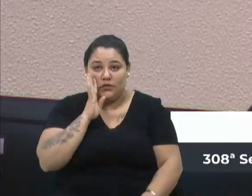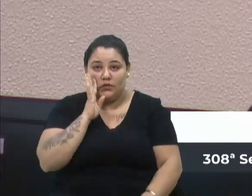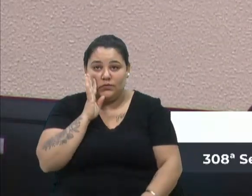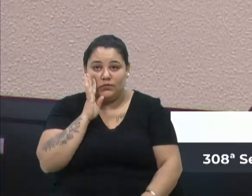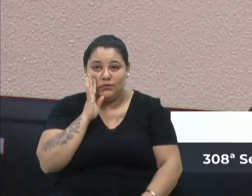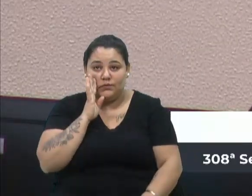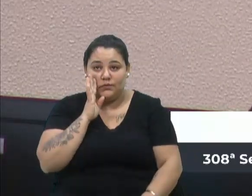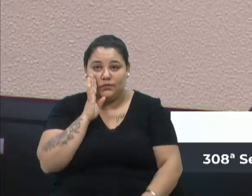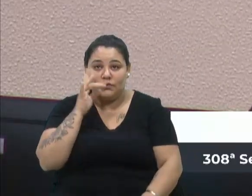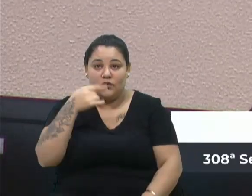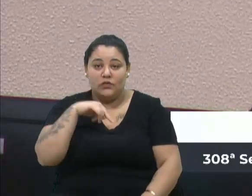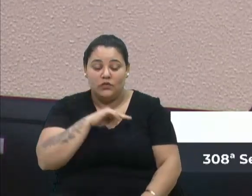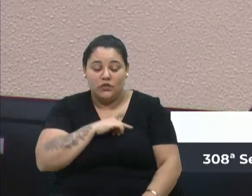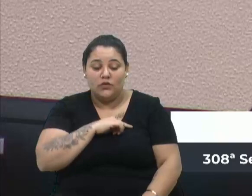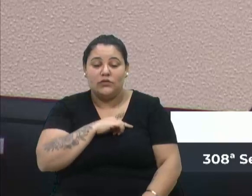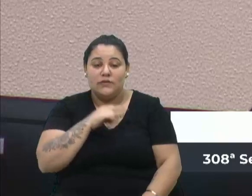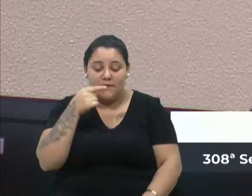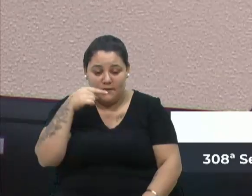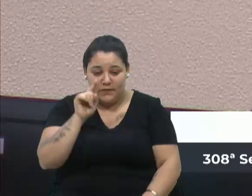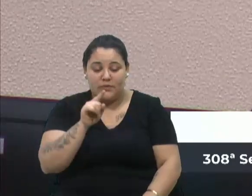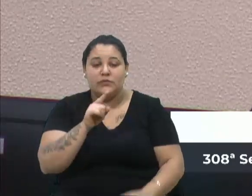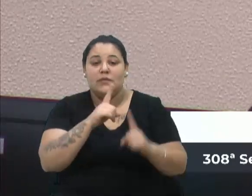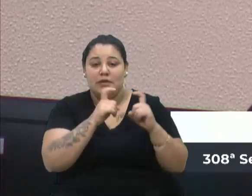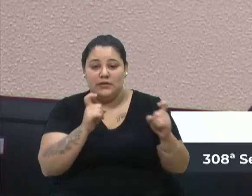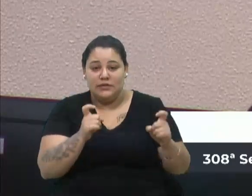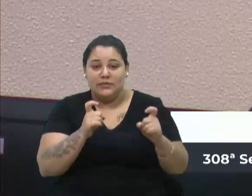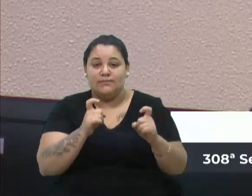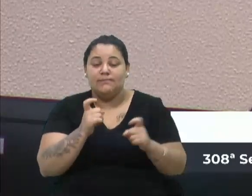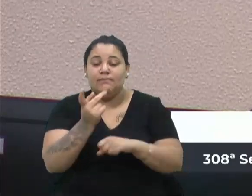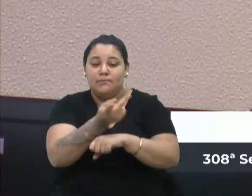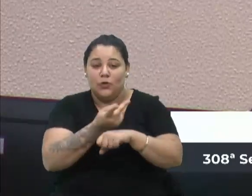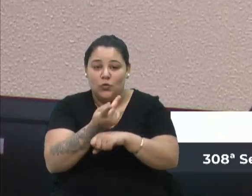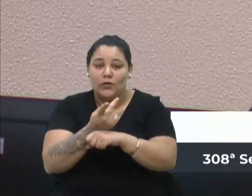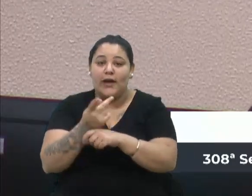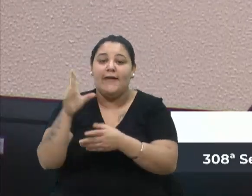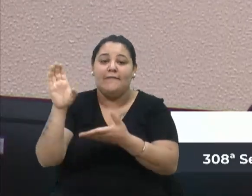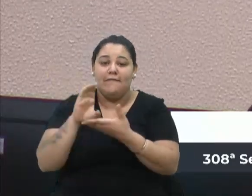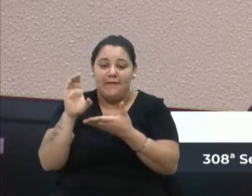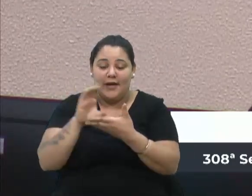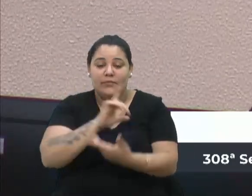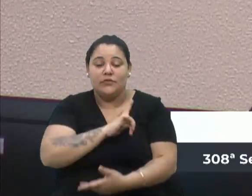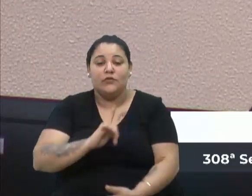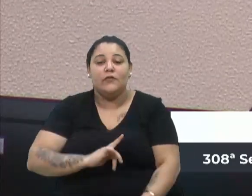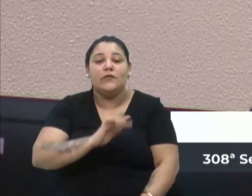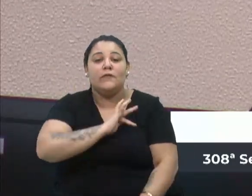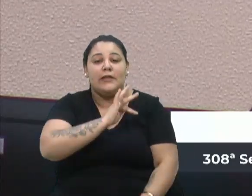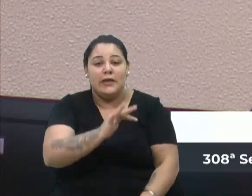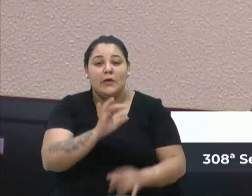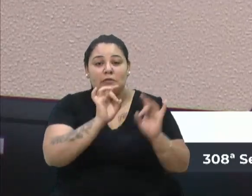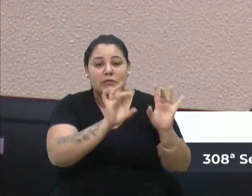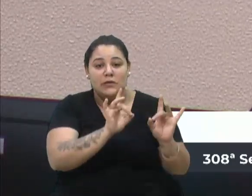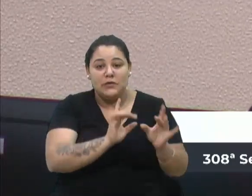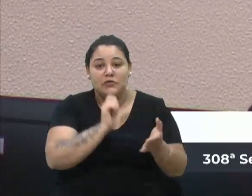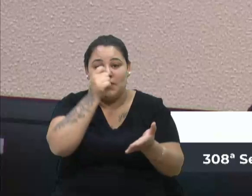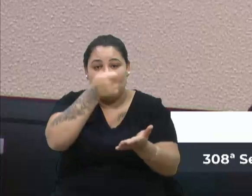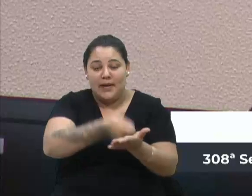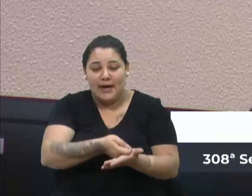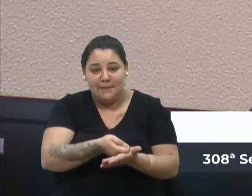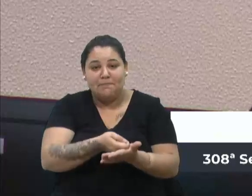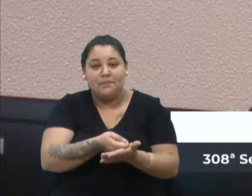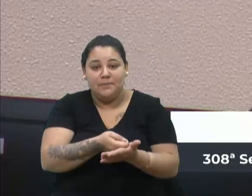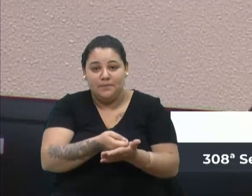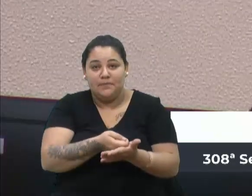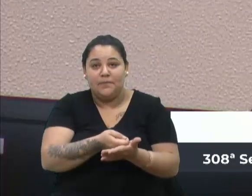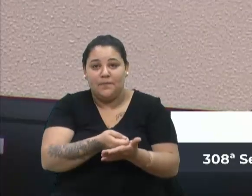estaremos lá em Brasília buscando recursos do governo federal especialmente para o custeio